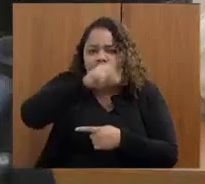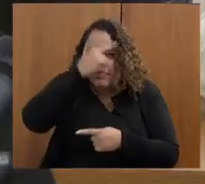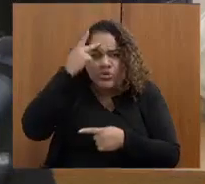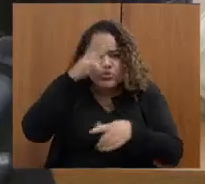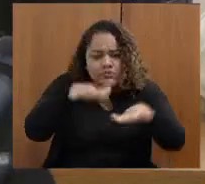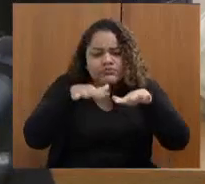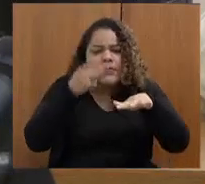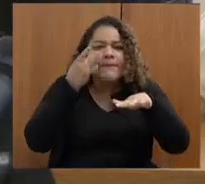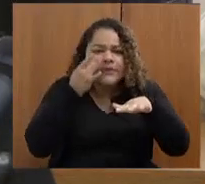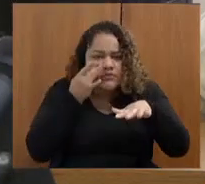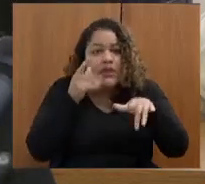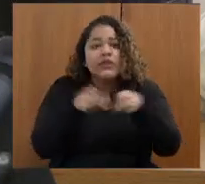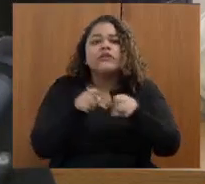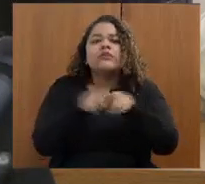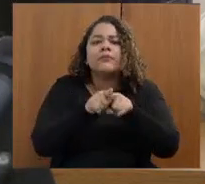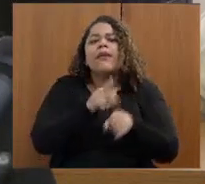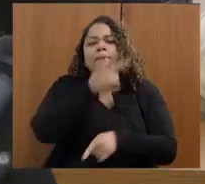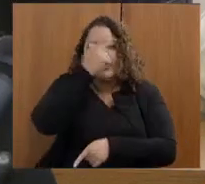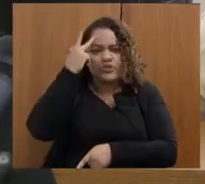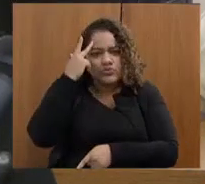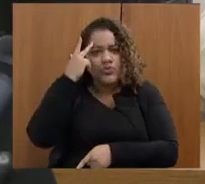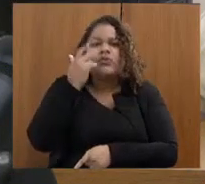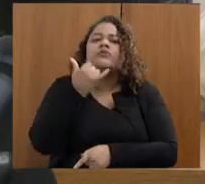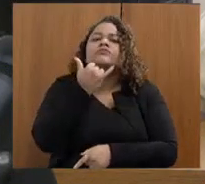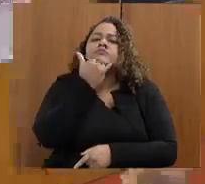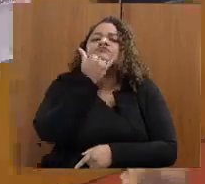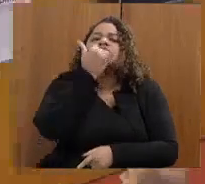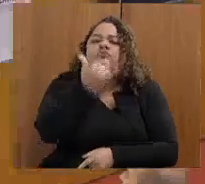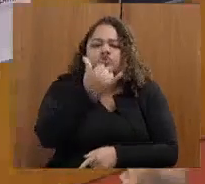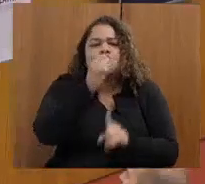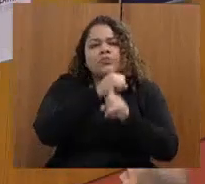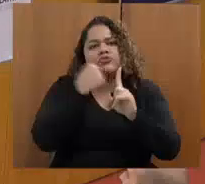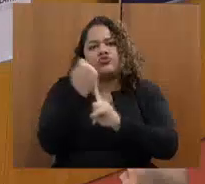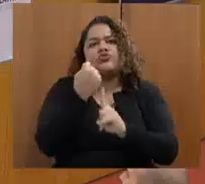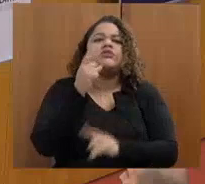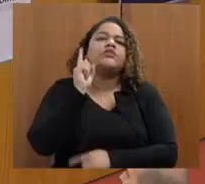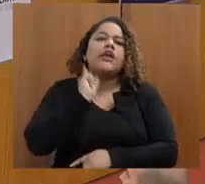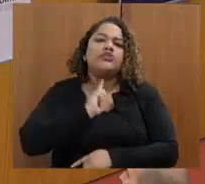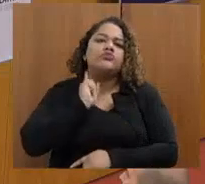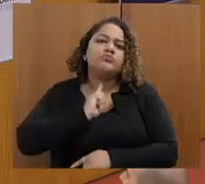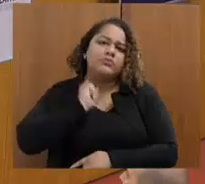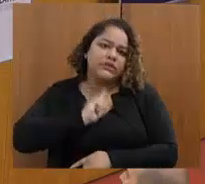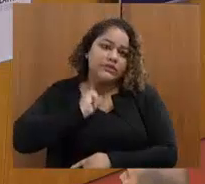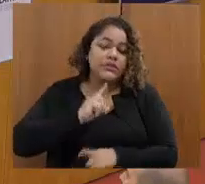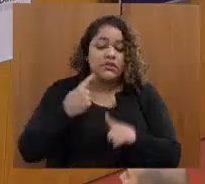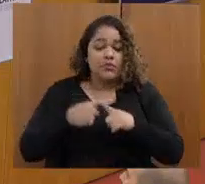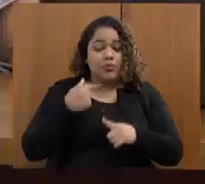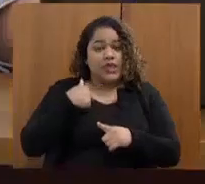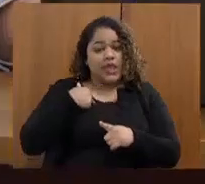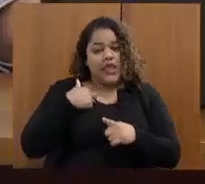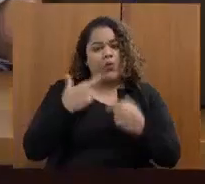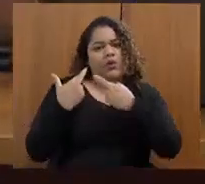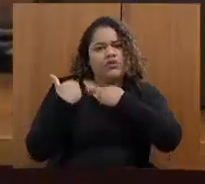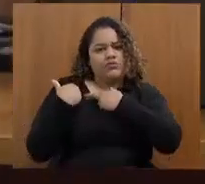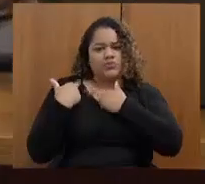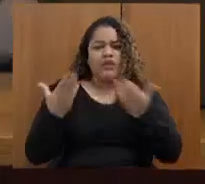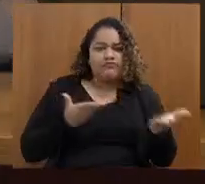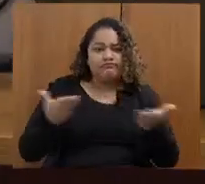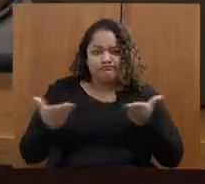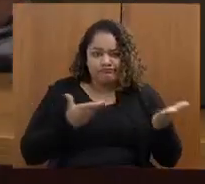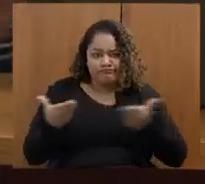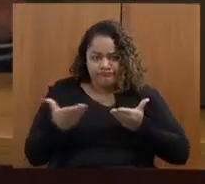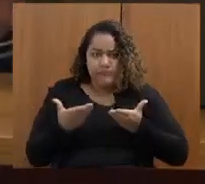esse trabalho e eu quero pedir desculpas à sociedade mineira porque na condução desses trabalhos eu falhei eu deveria ter